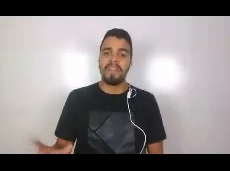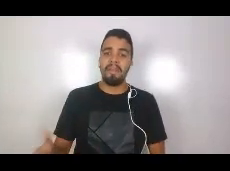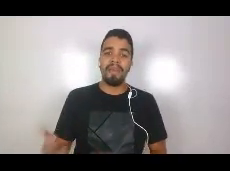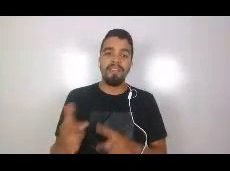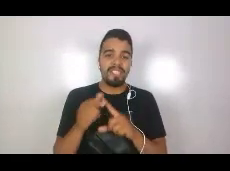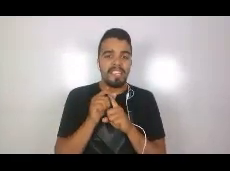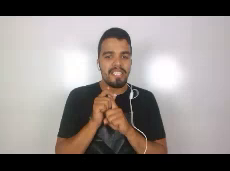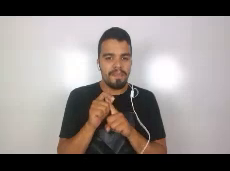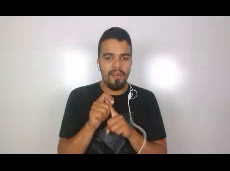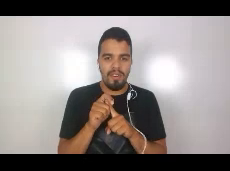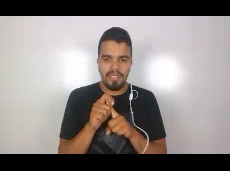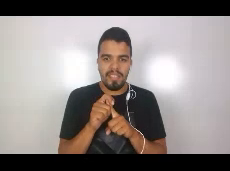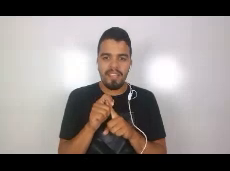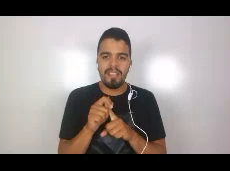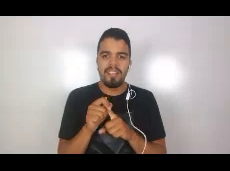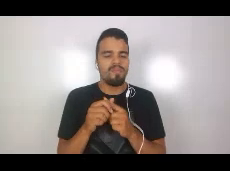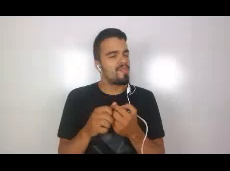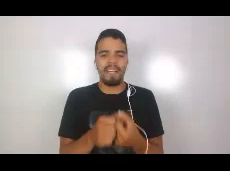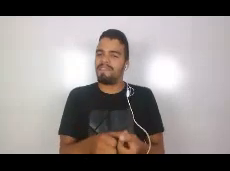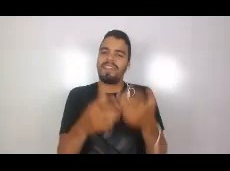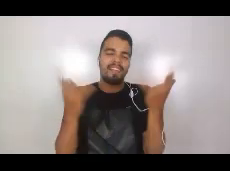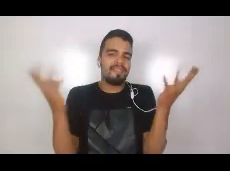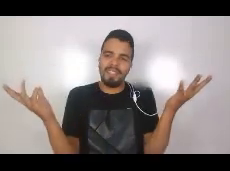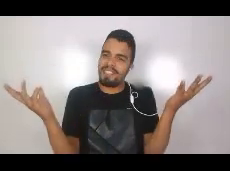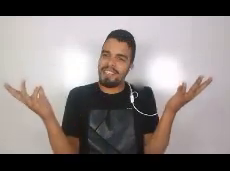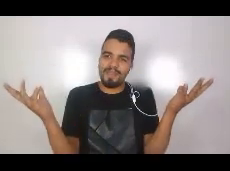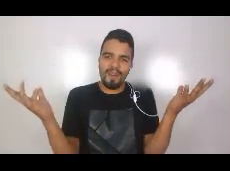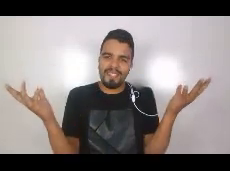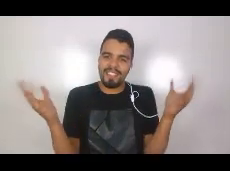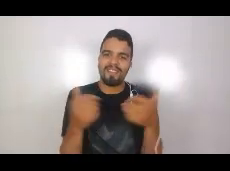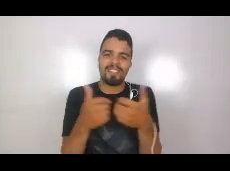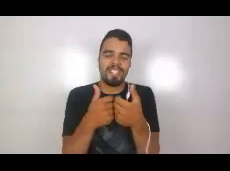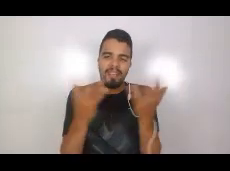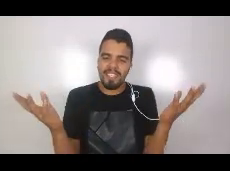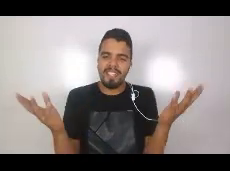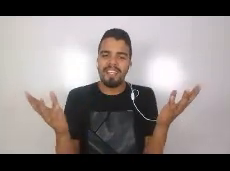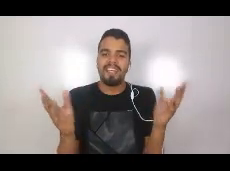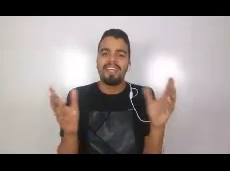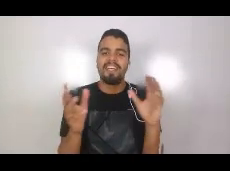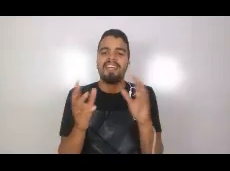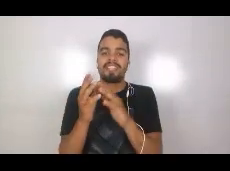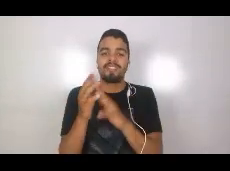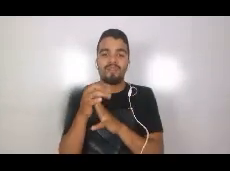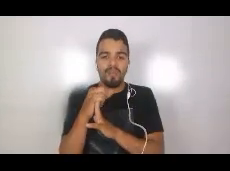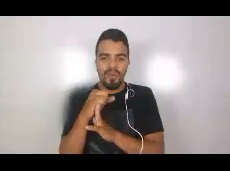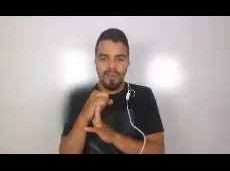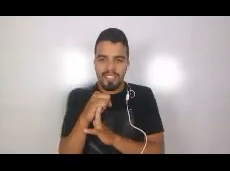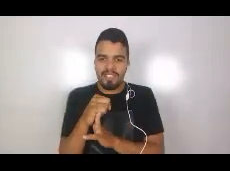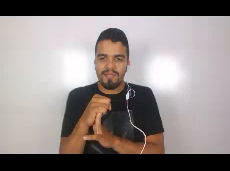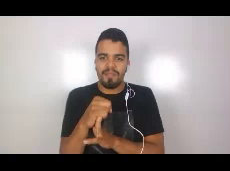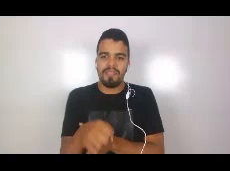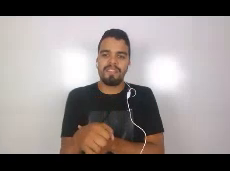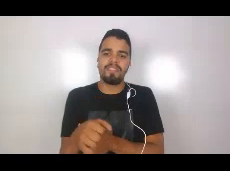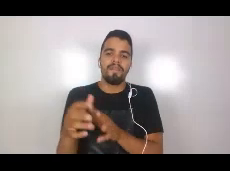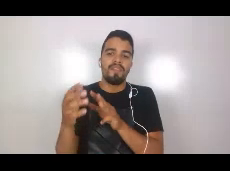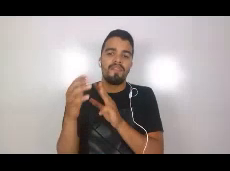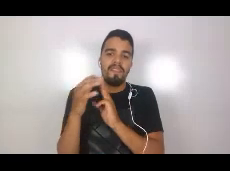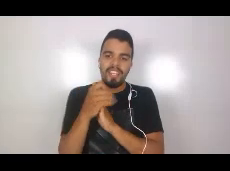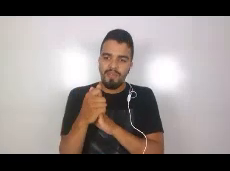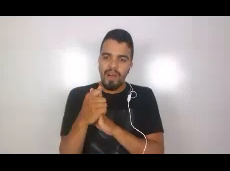caso, é meios de transportes, né? Os mais variados meios de transportes que nós temos, né? As cores, né? As